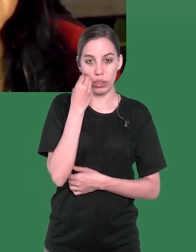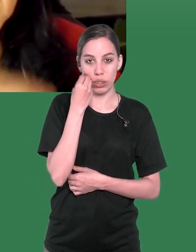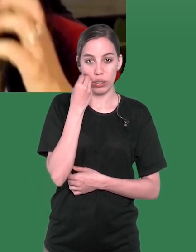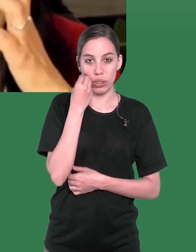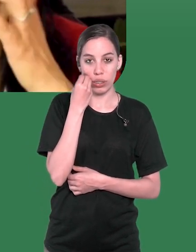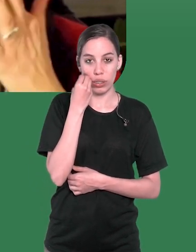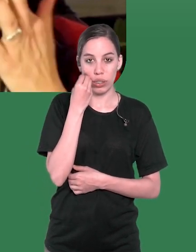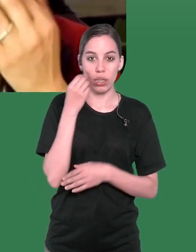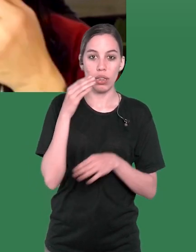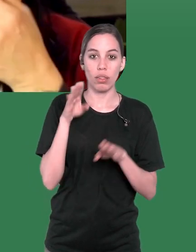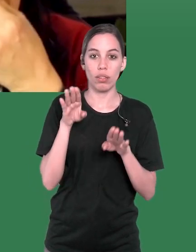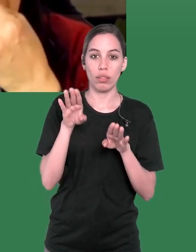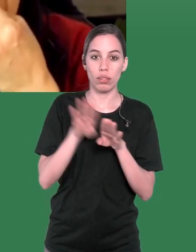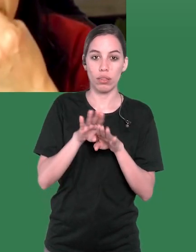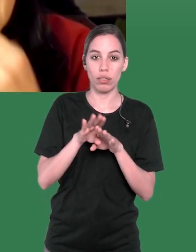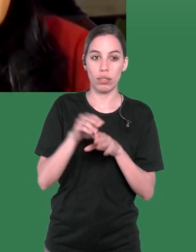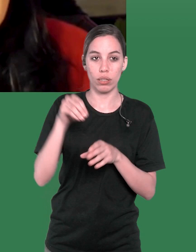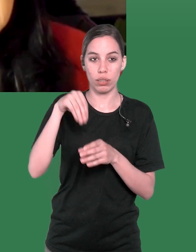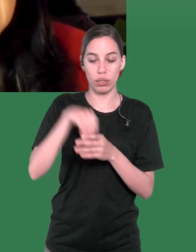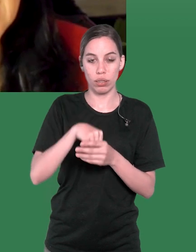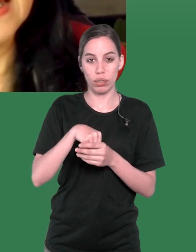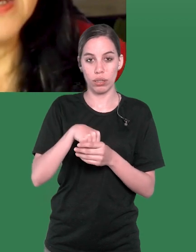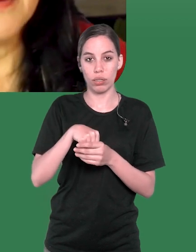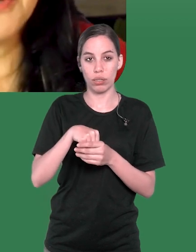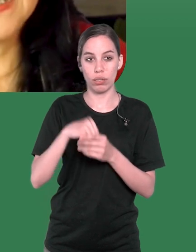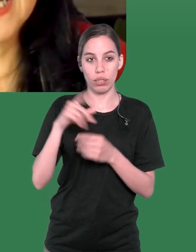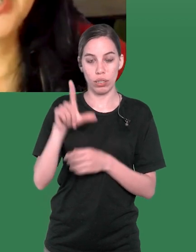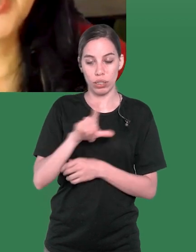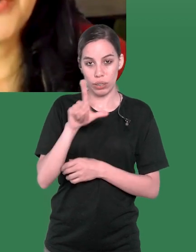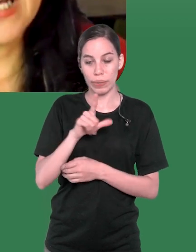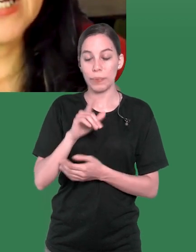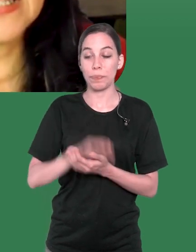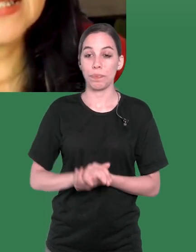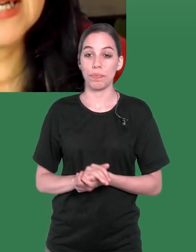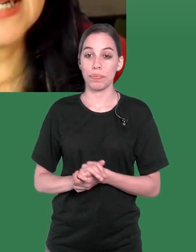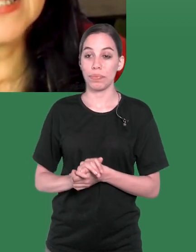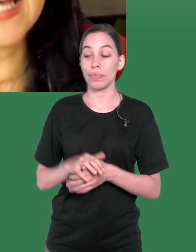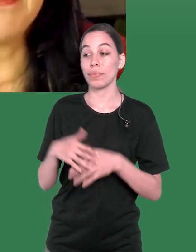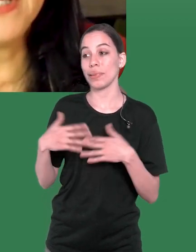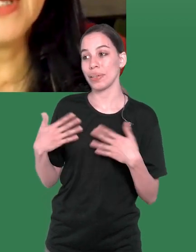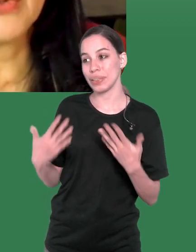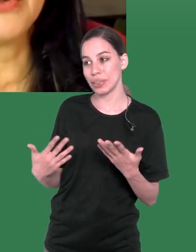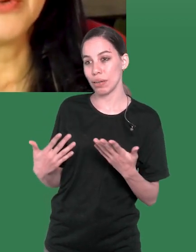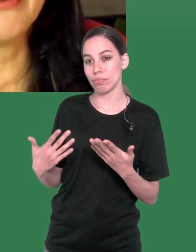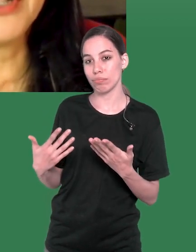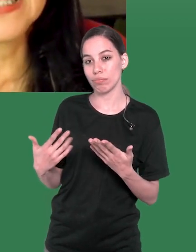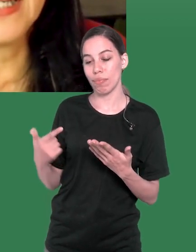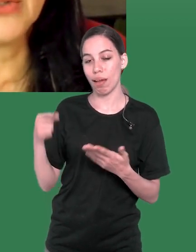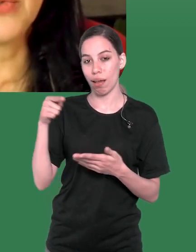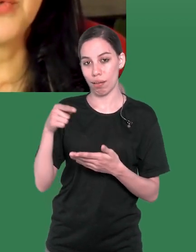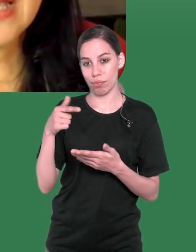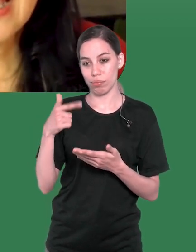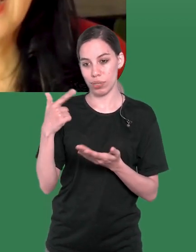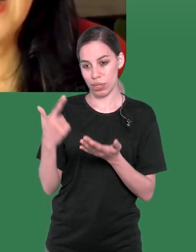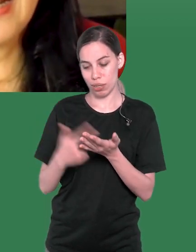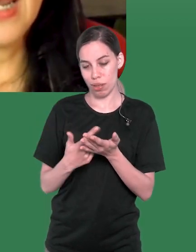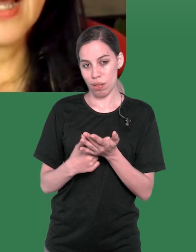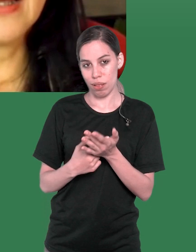no contexto literário também. Pois é, Jo, esse capítulo foi